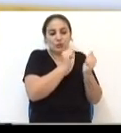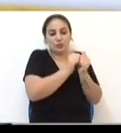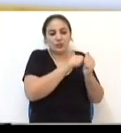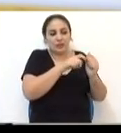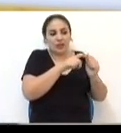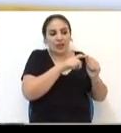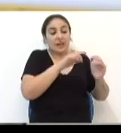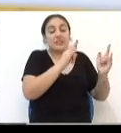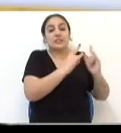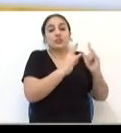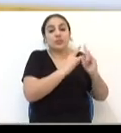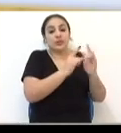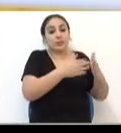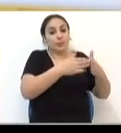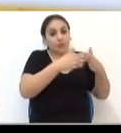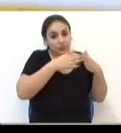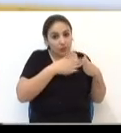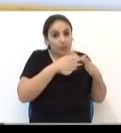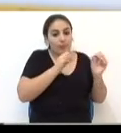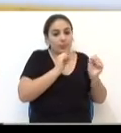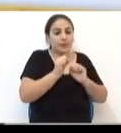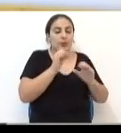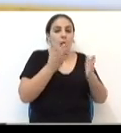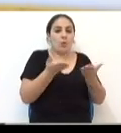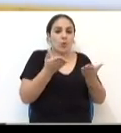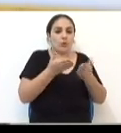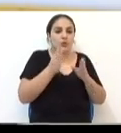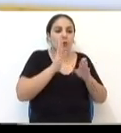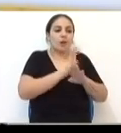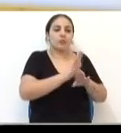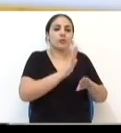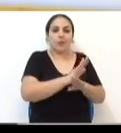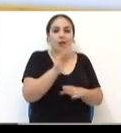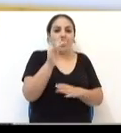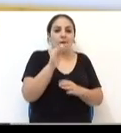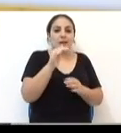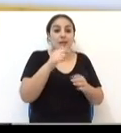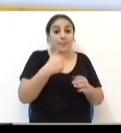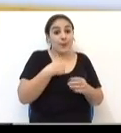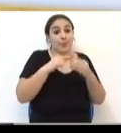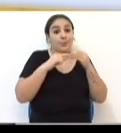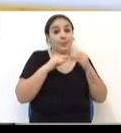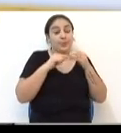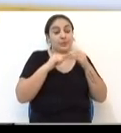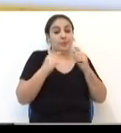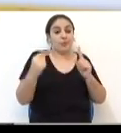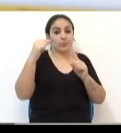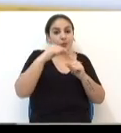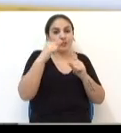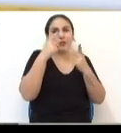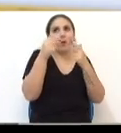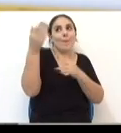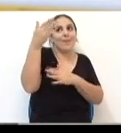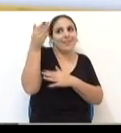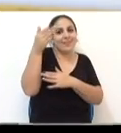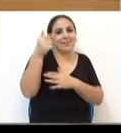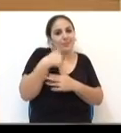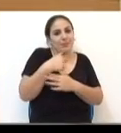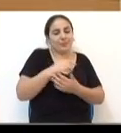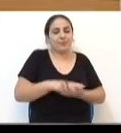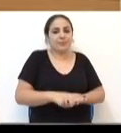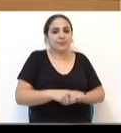as protetoras e entidades para poder hoje também levar essa bandeira junto com o nosso trabalho da causa animal,